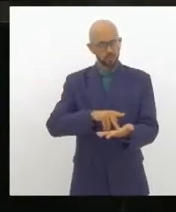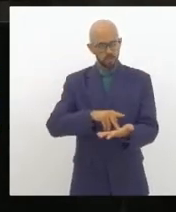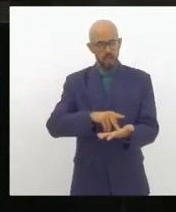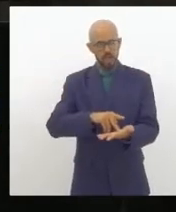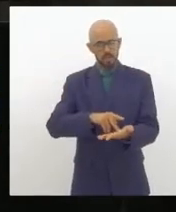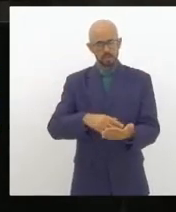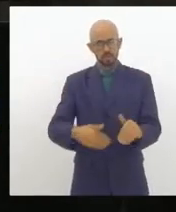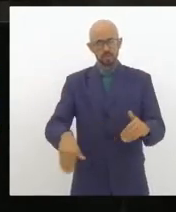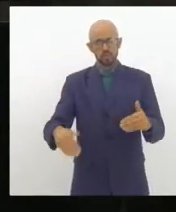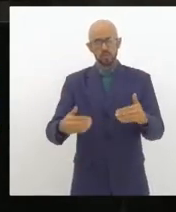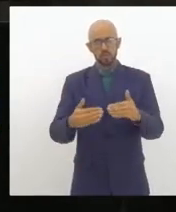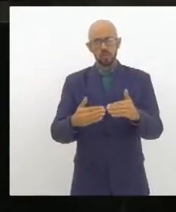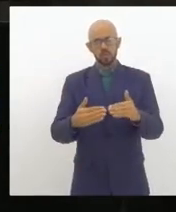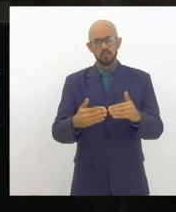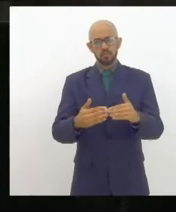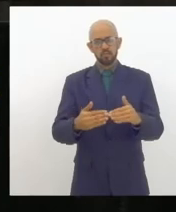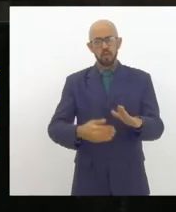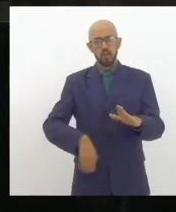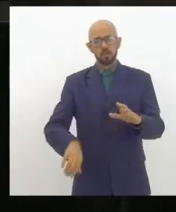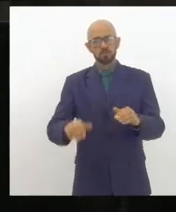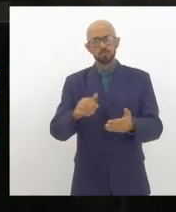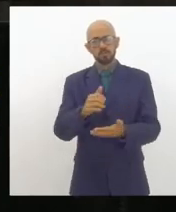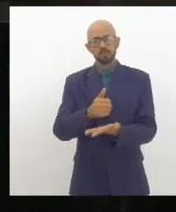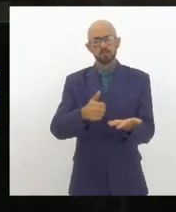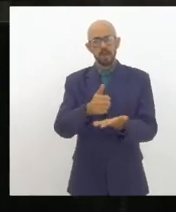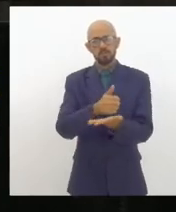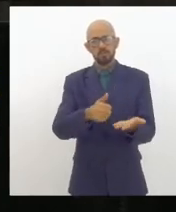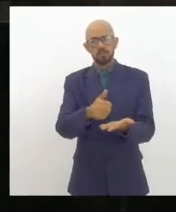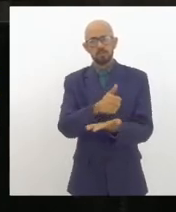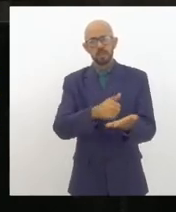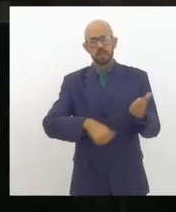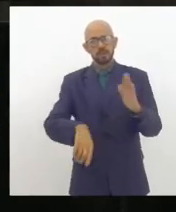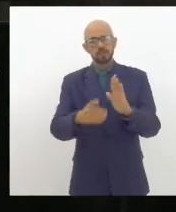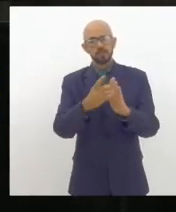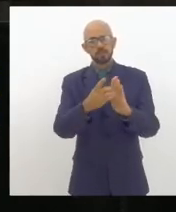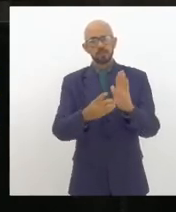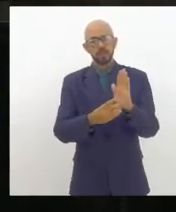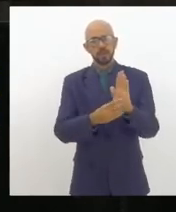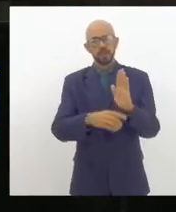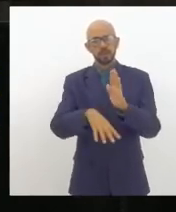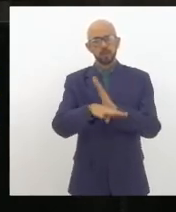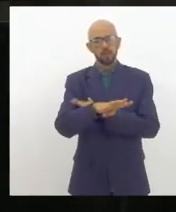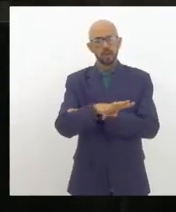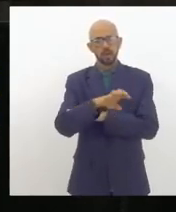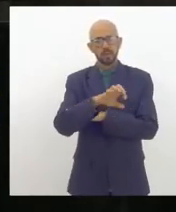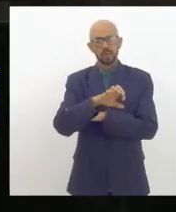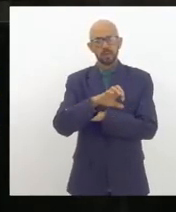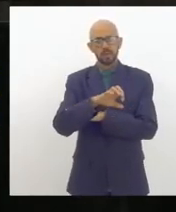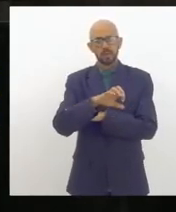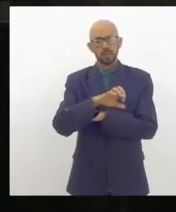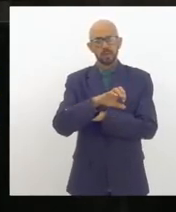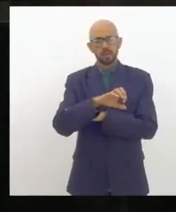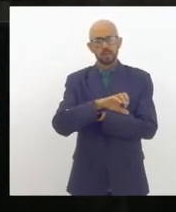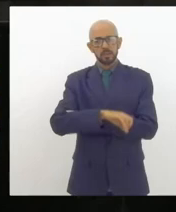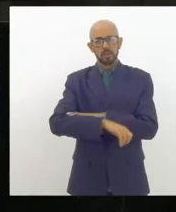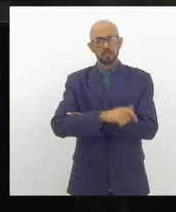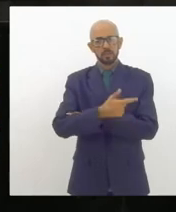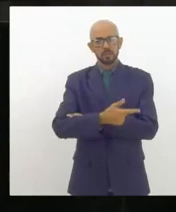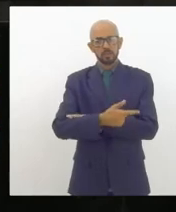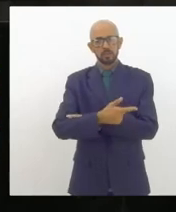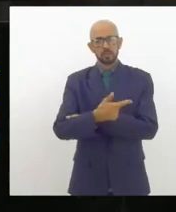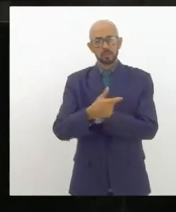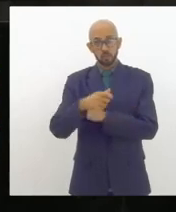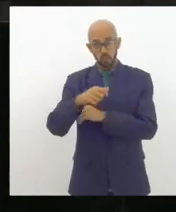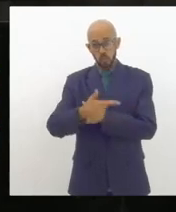originárias, que estavam definidas no decreto 42.298 de 2010, que